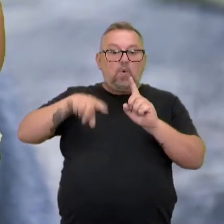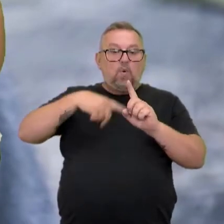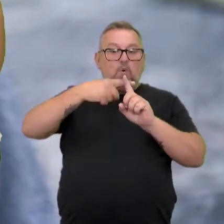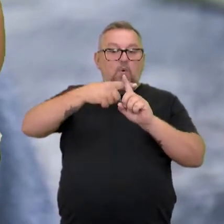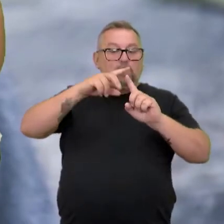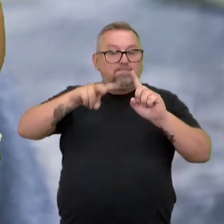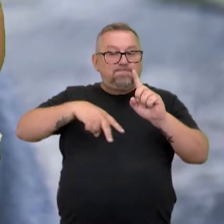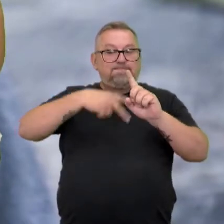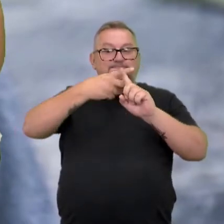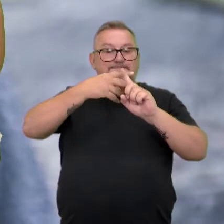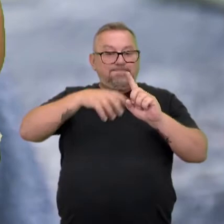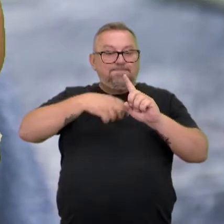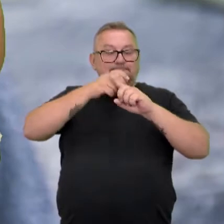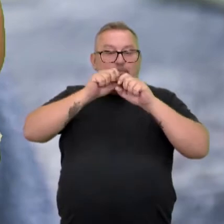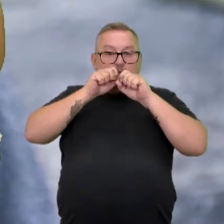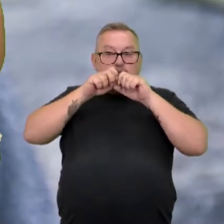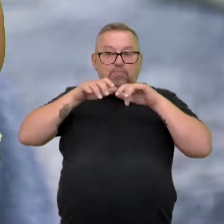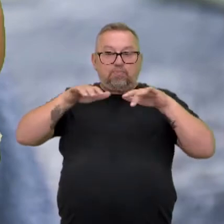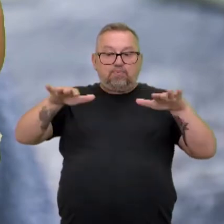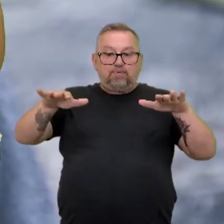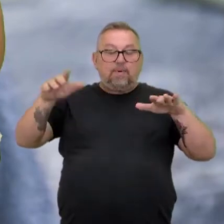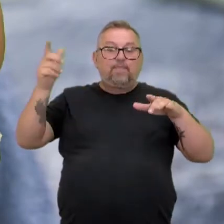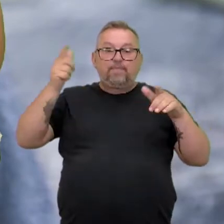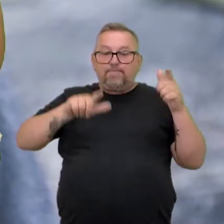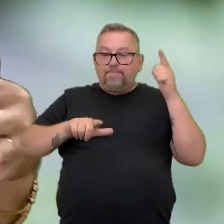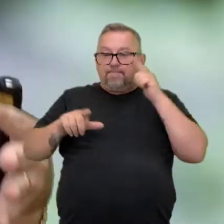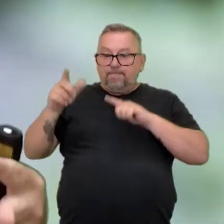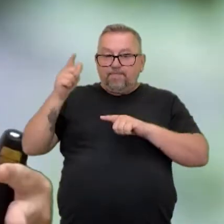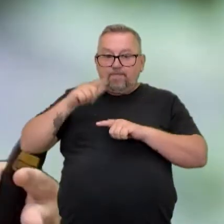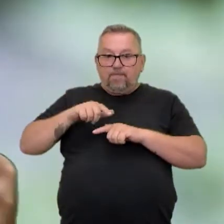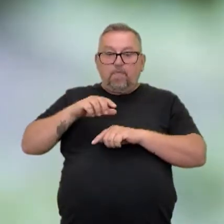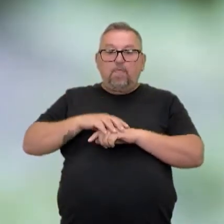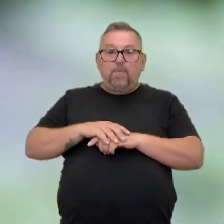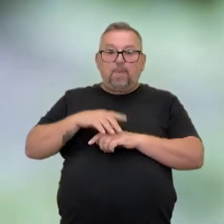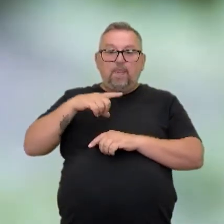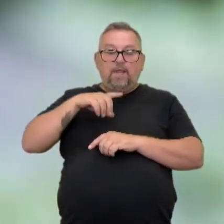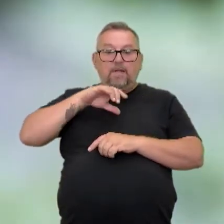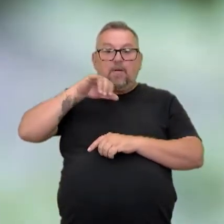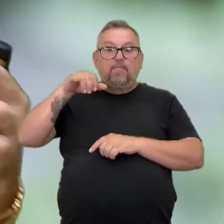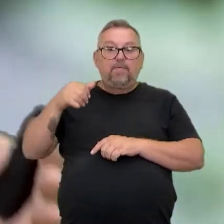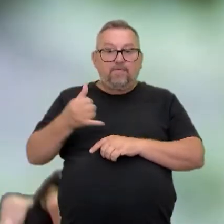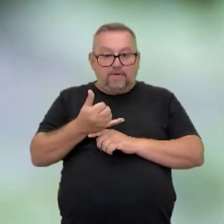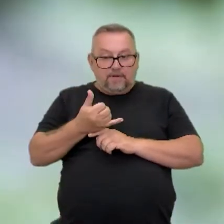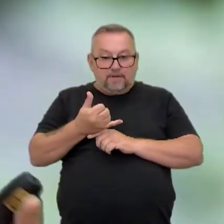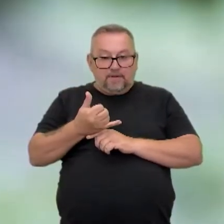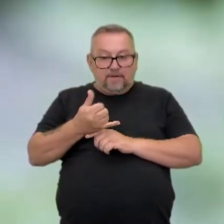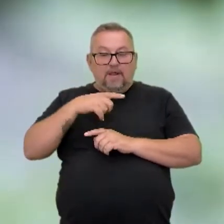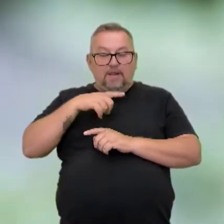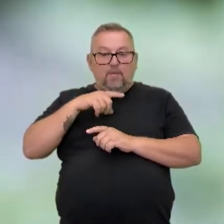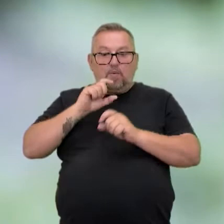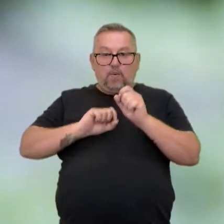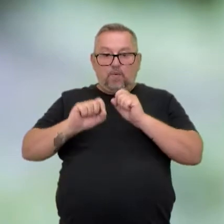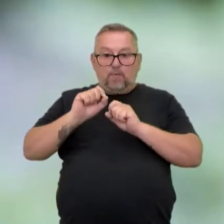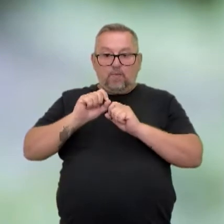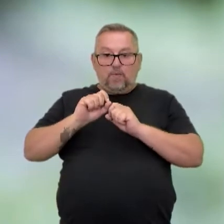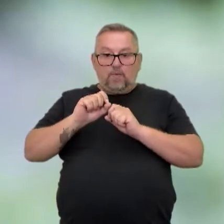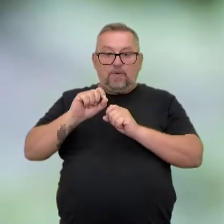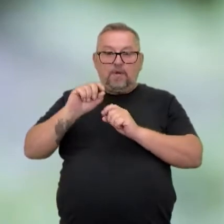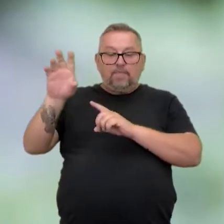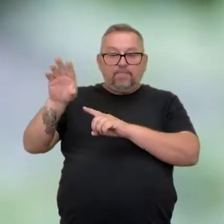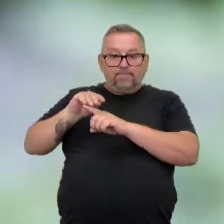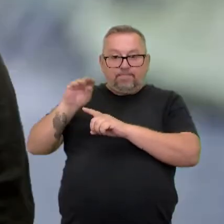da viralização, né, da repetição. E a mimética, então, ela se aproveita desse processo através da releitura, é